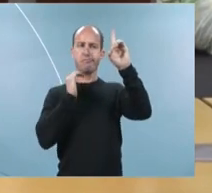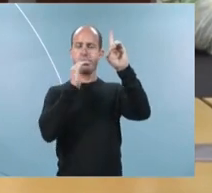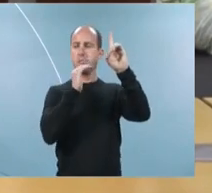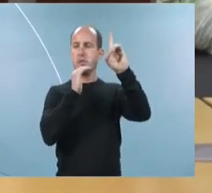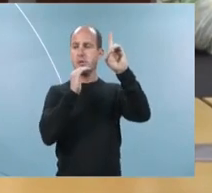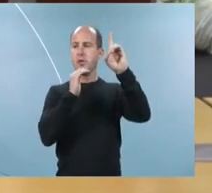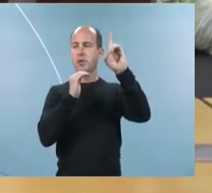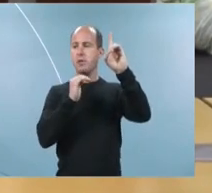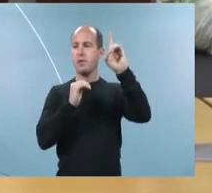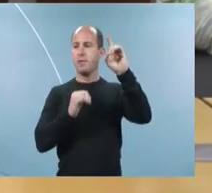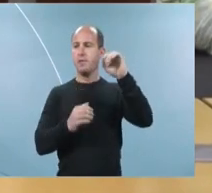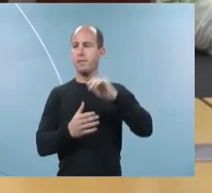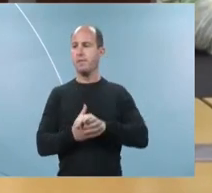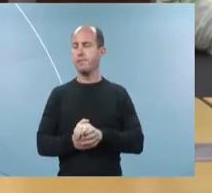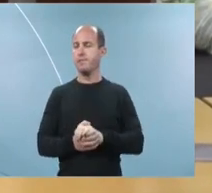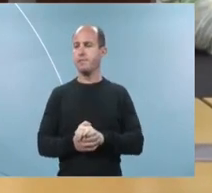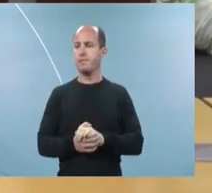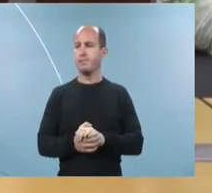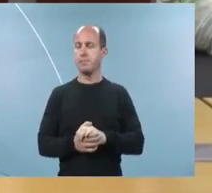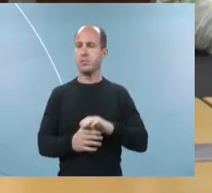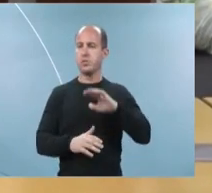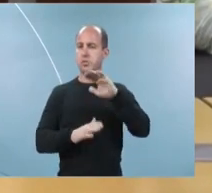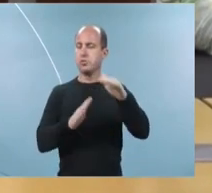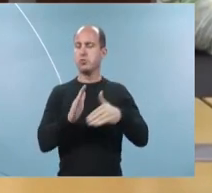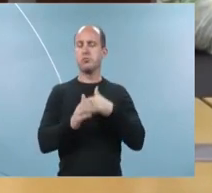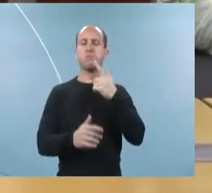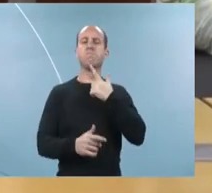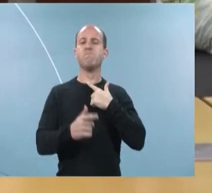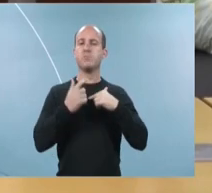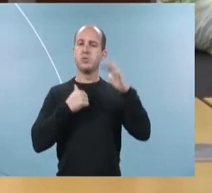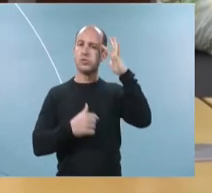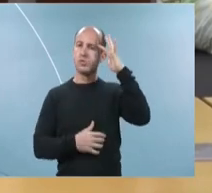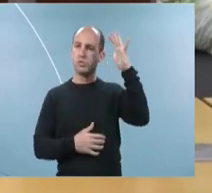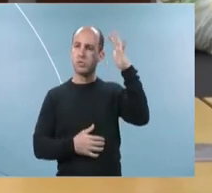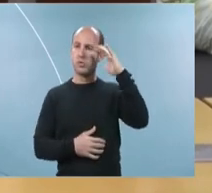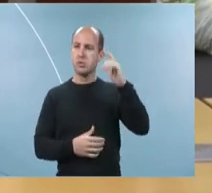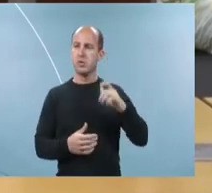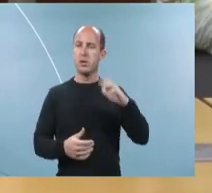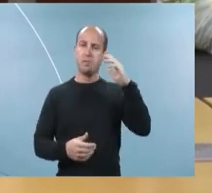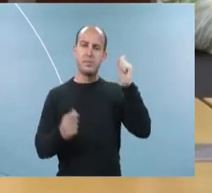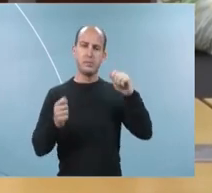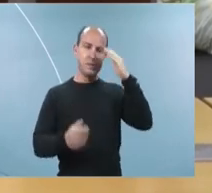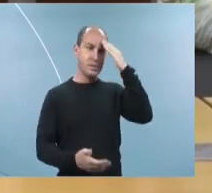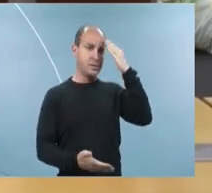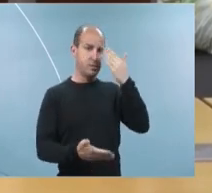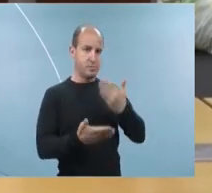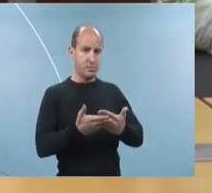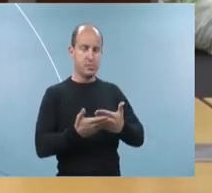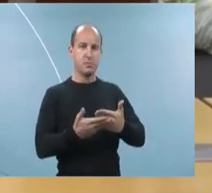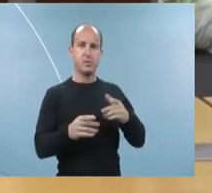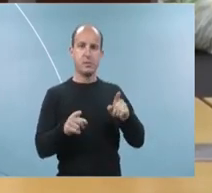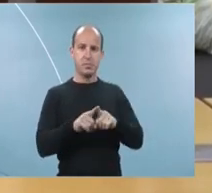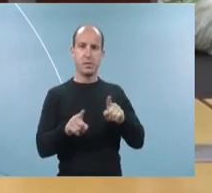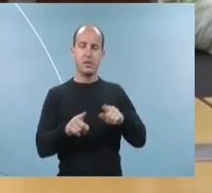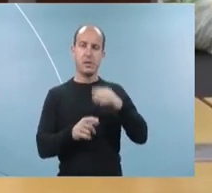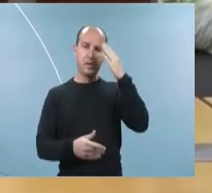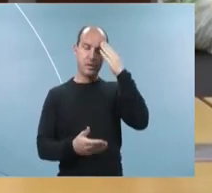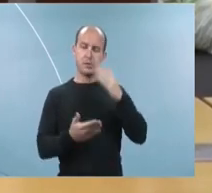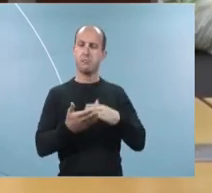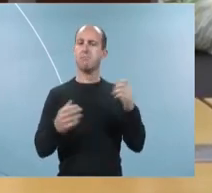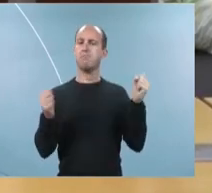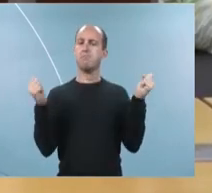acima de todos os nossos desejos e sonhos, nós temos que crer e acreditar que nós